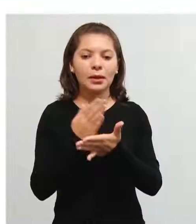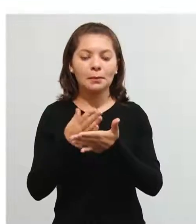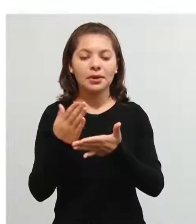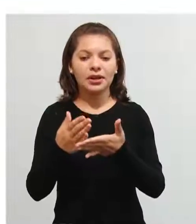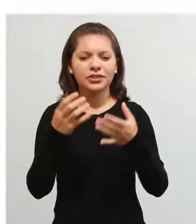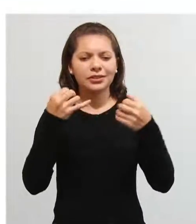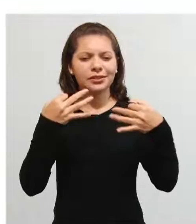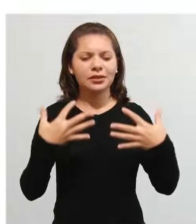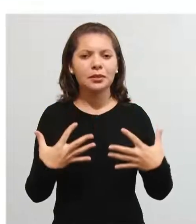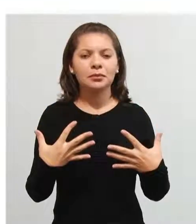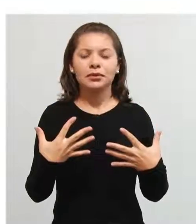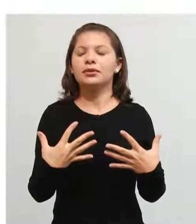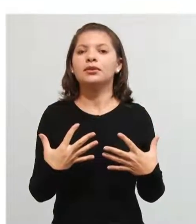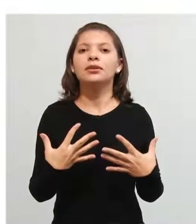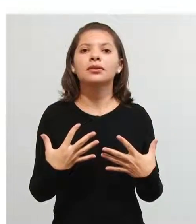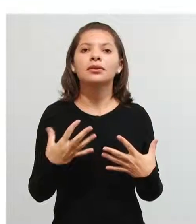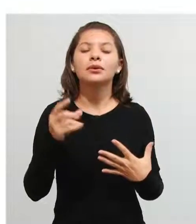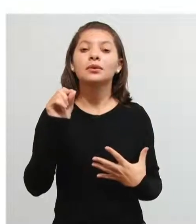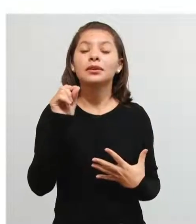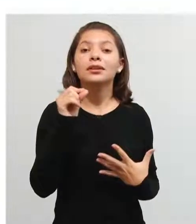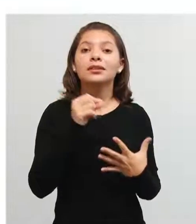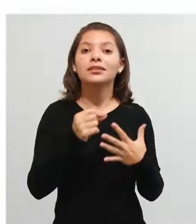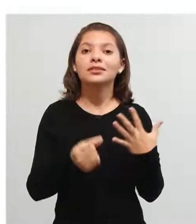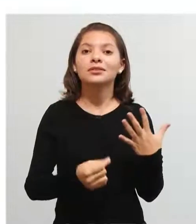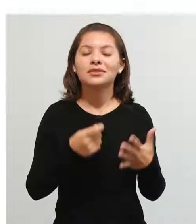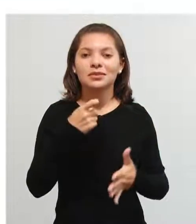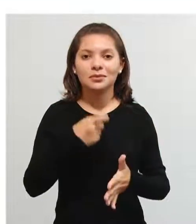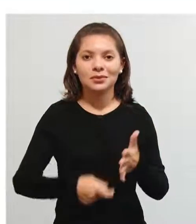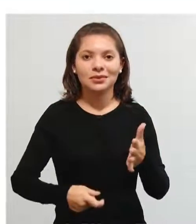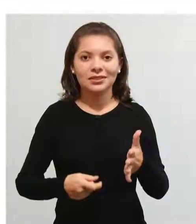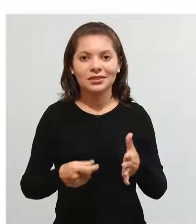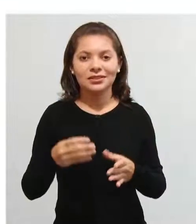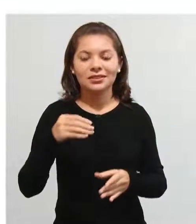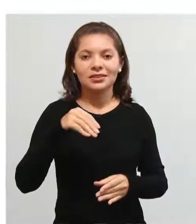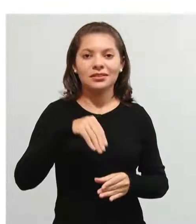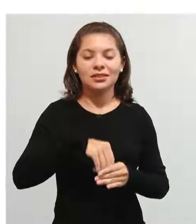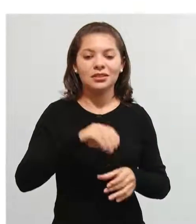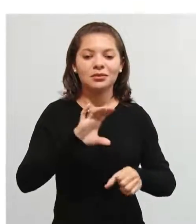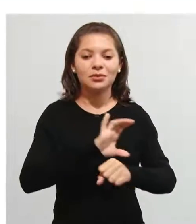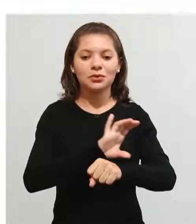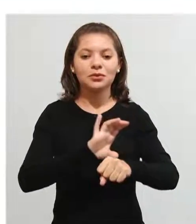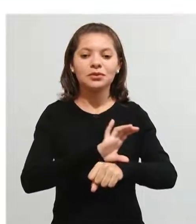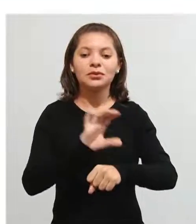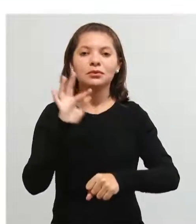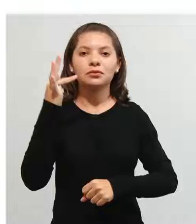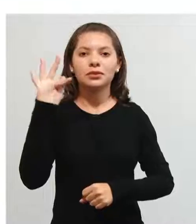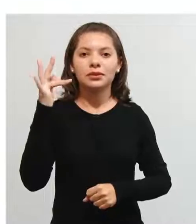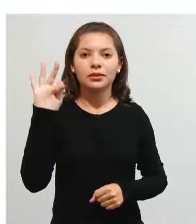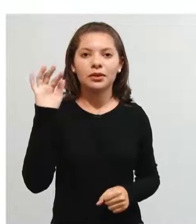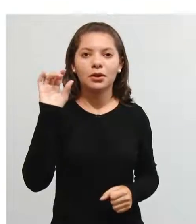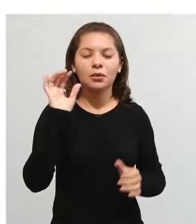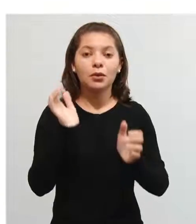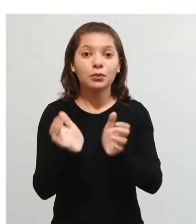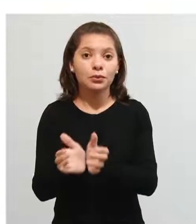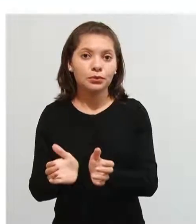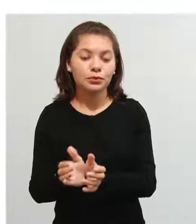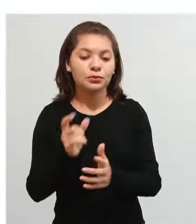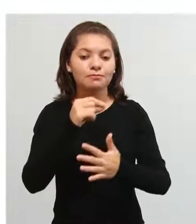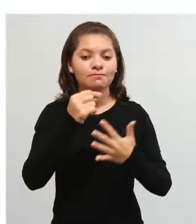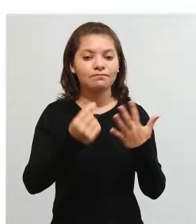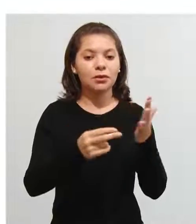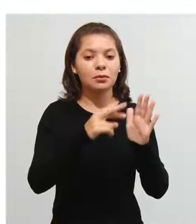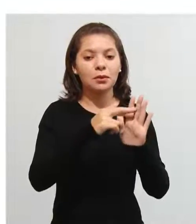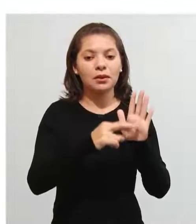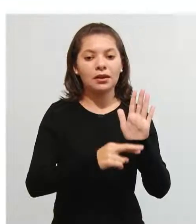determina as questões tributárias dentro da nossa Constituição Federal, ela é o conjunto de princípios e